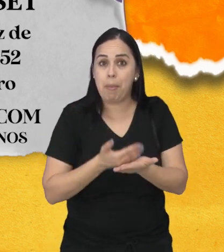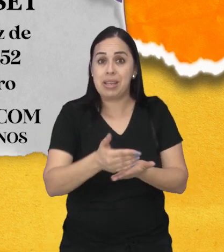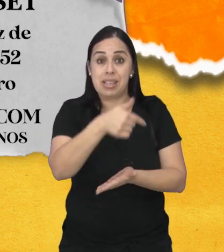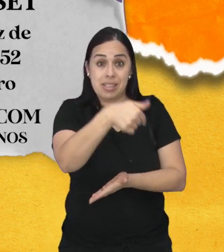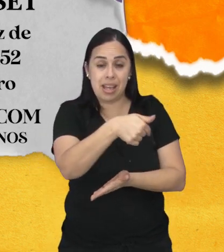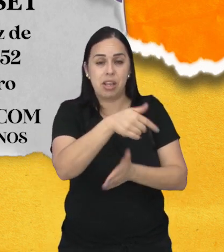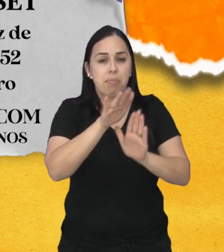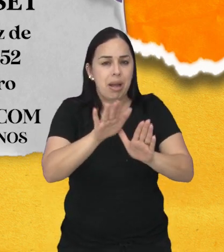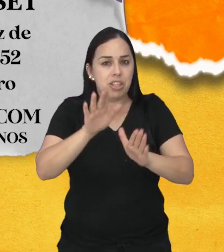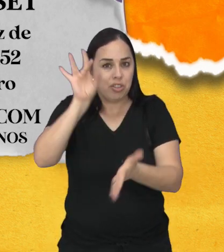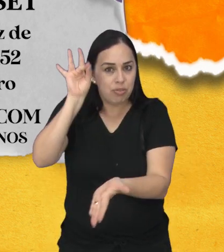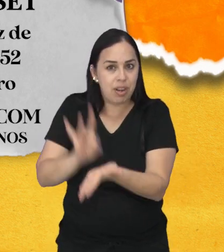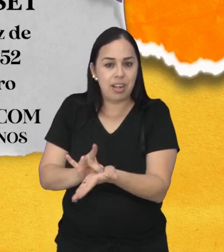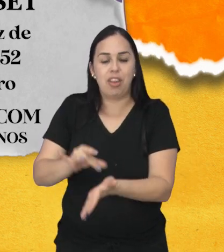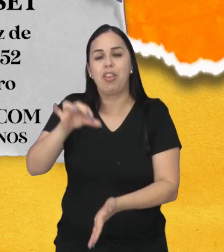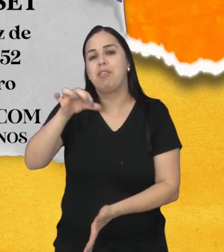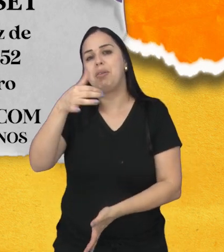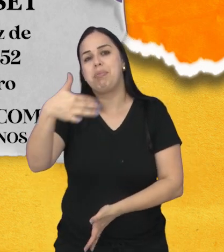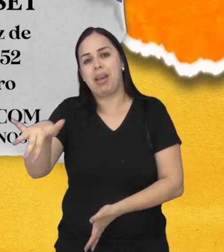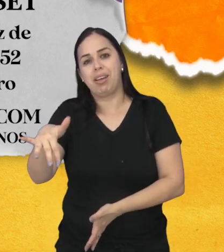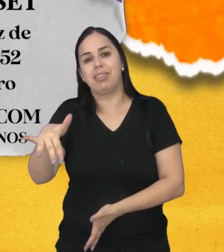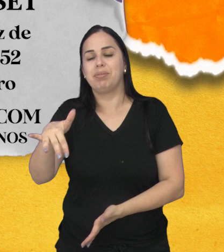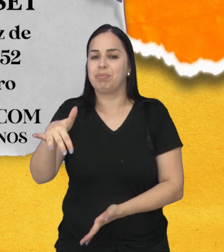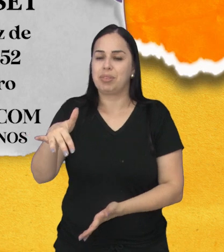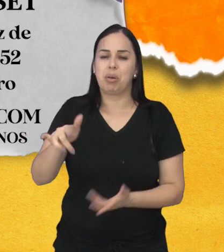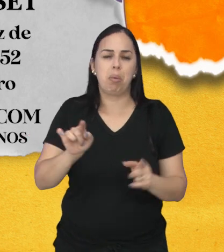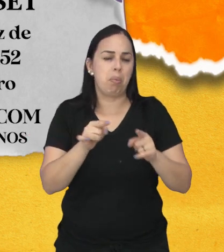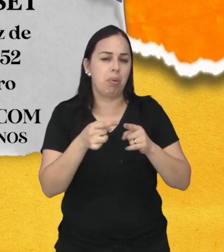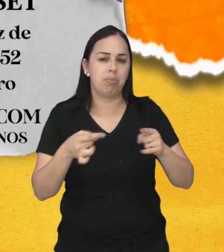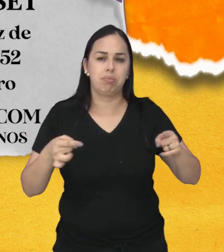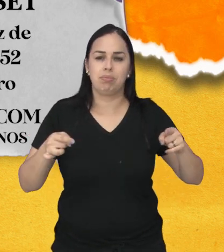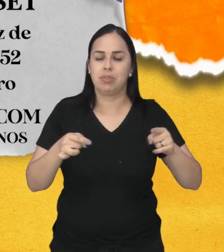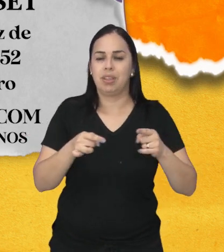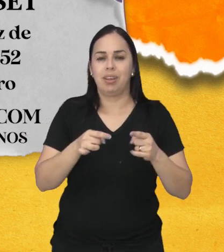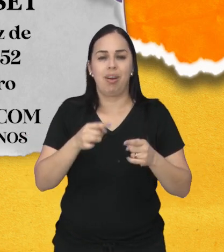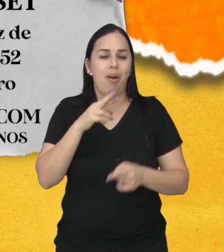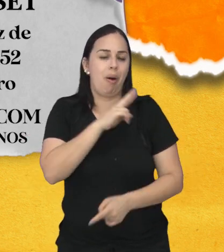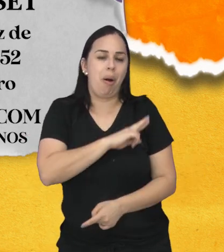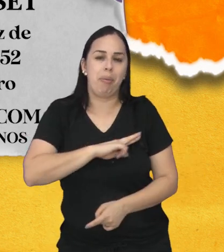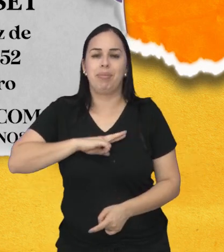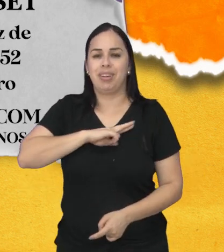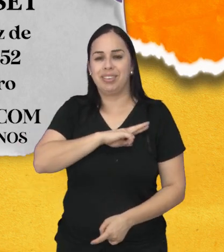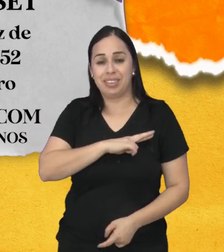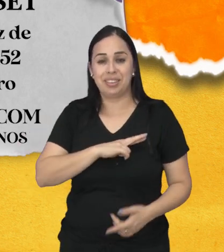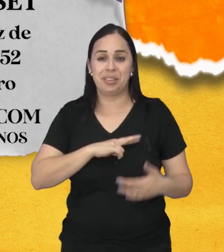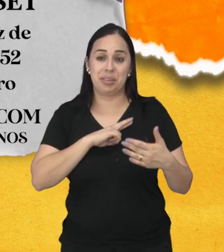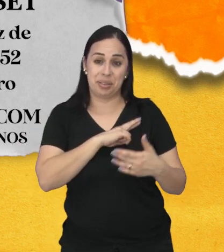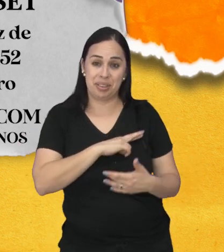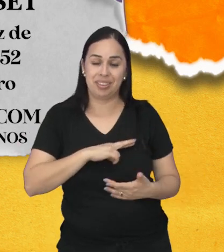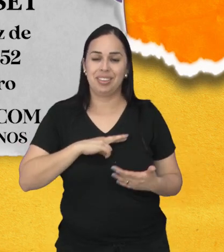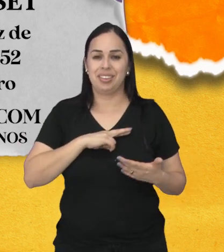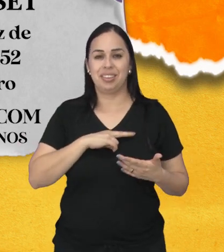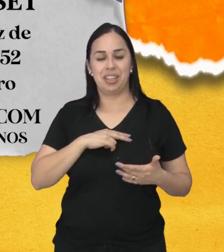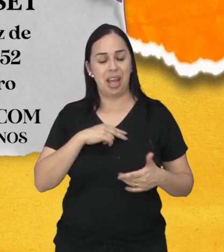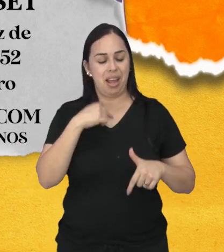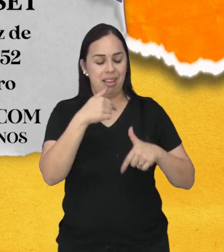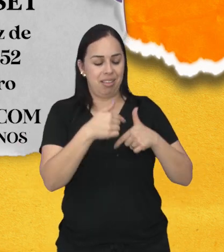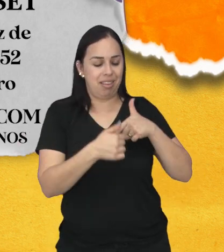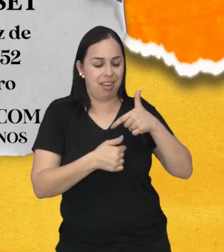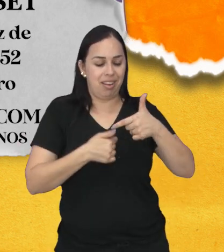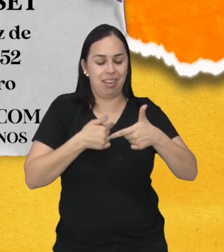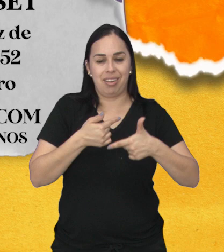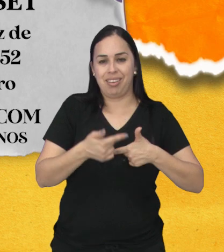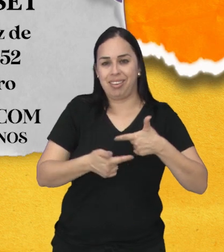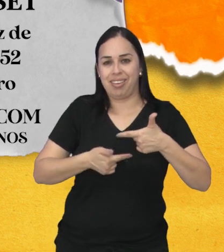O show está marcado para as 9h30 da noite. Com um repertório basicamente romântico, Amado Batista faz do seu